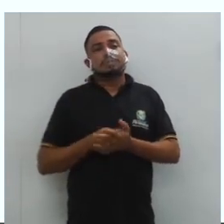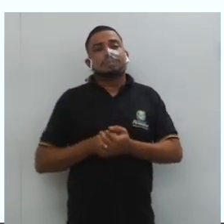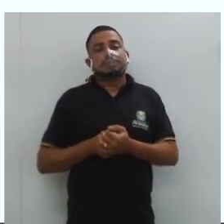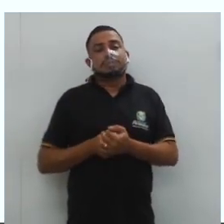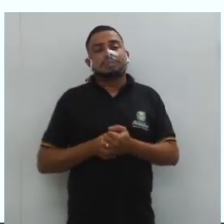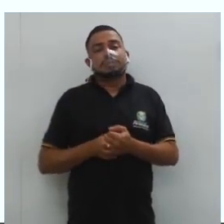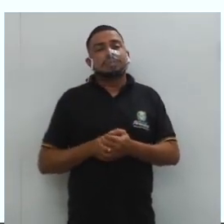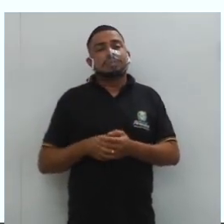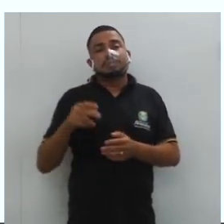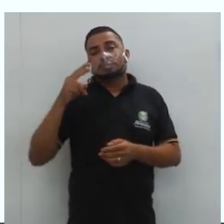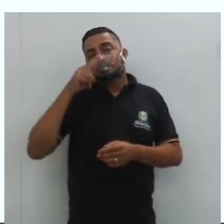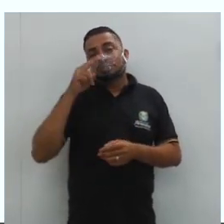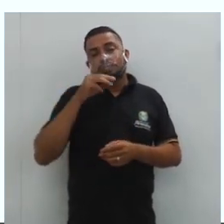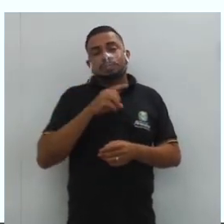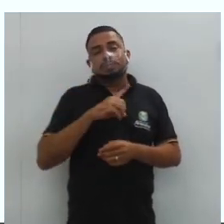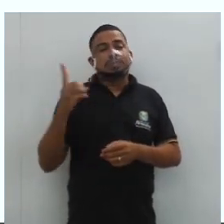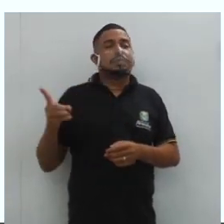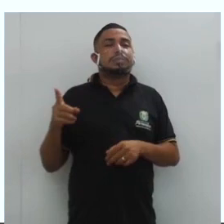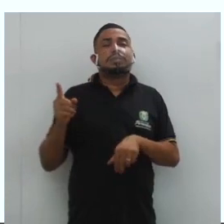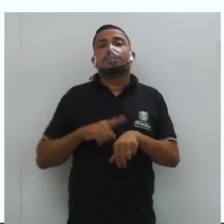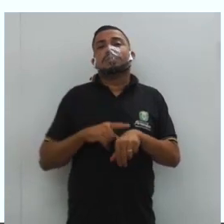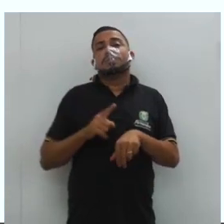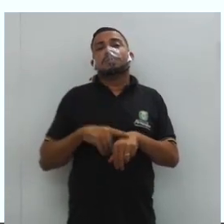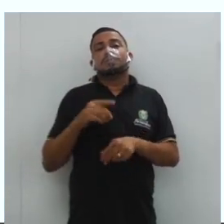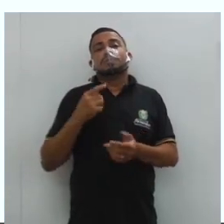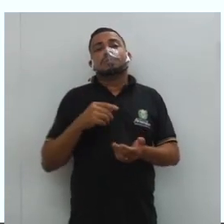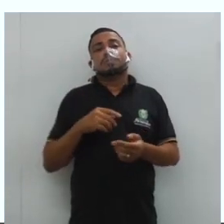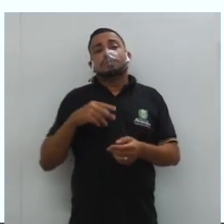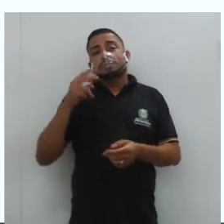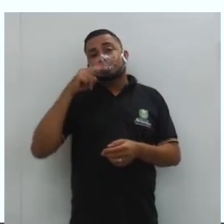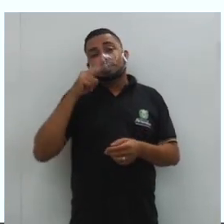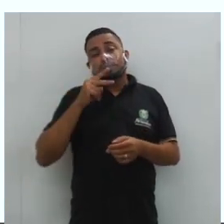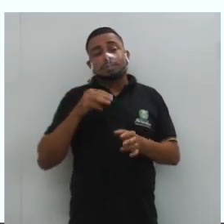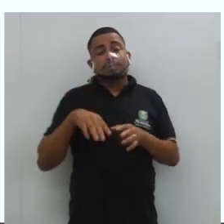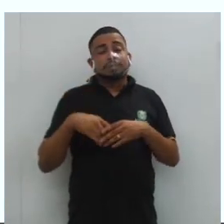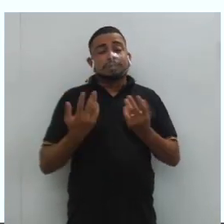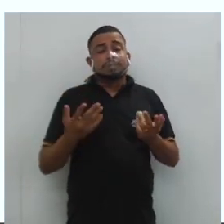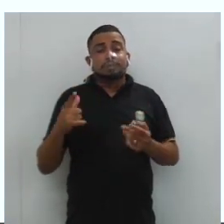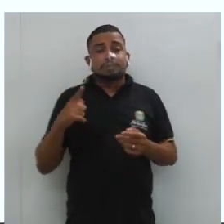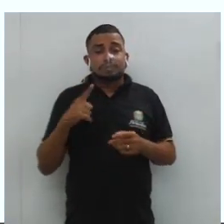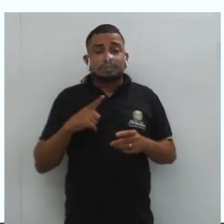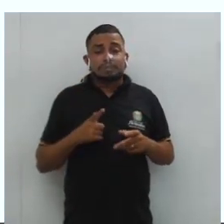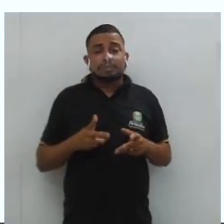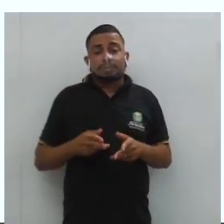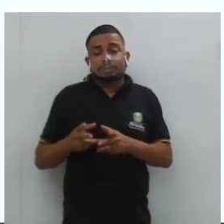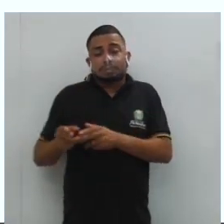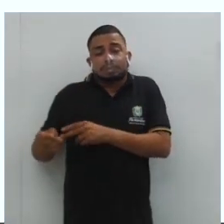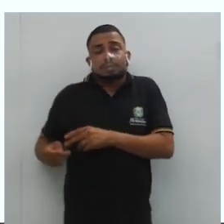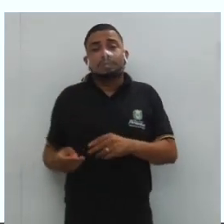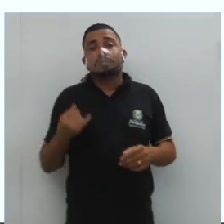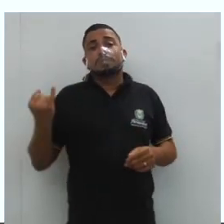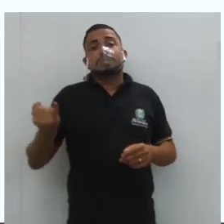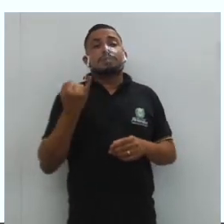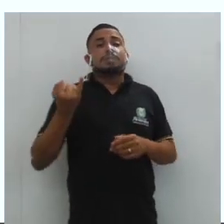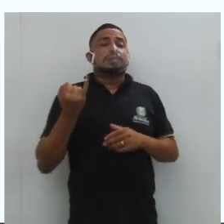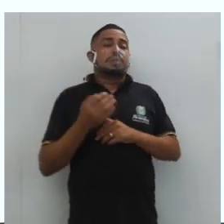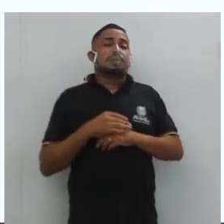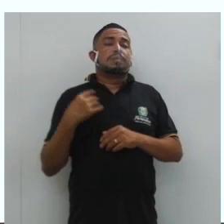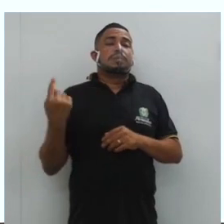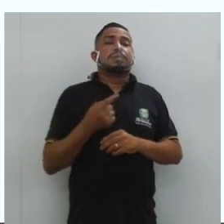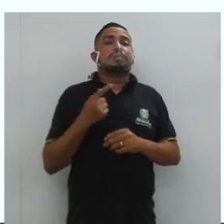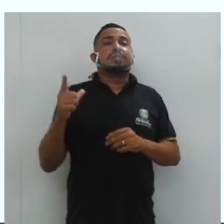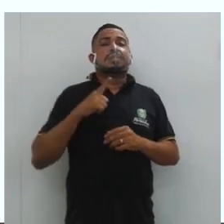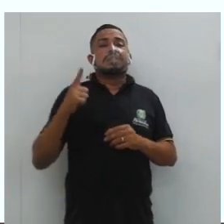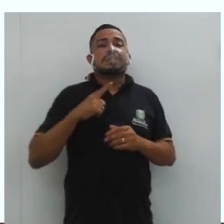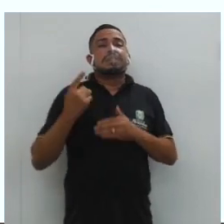é obrigatório ser gravado tudo no mesmo dia e na mesma hora. Certo? Então, assim, a edição, né, ela vai ser importante para